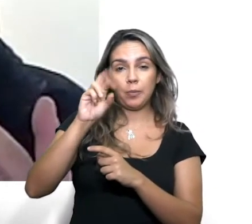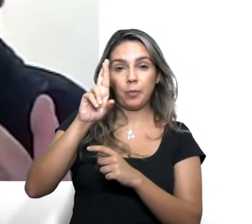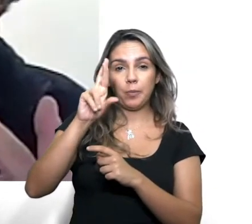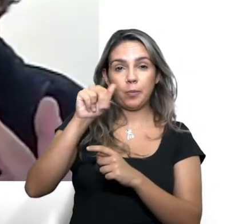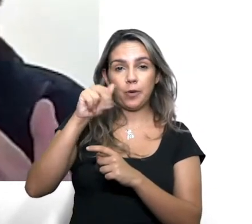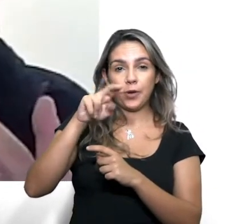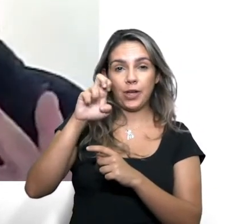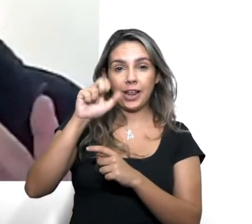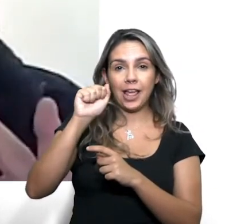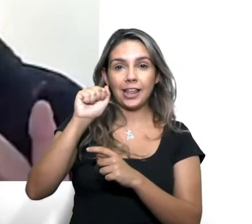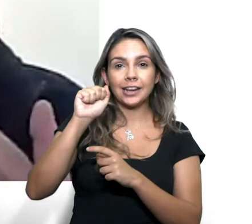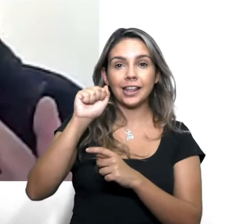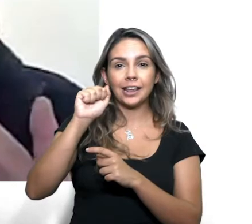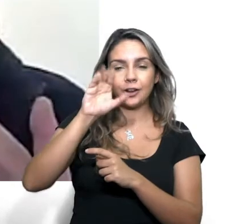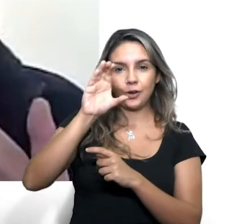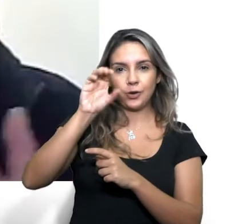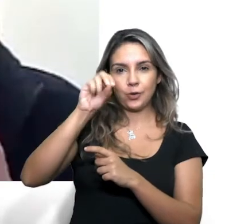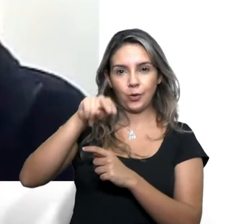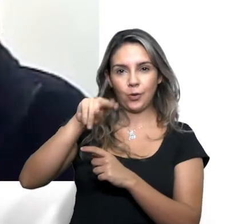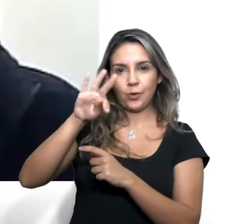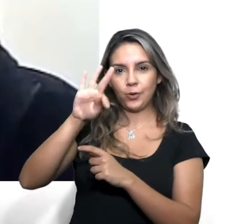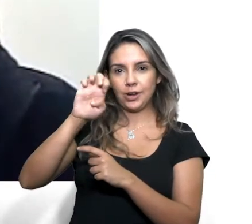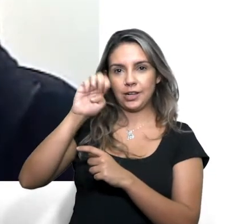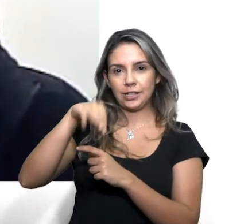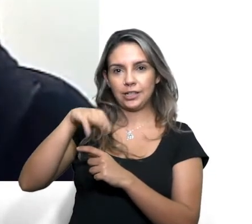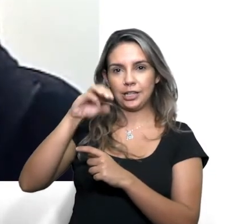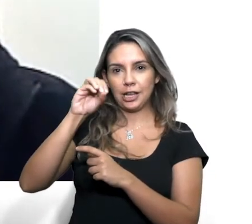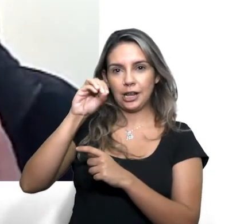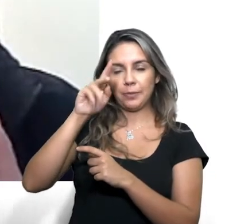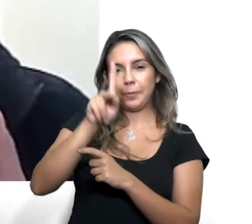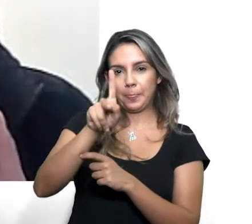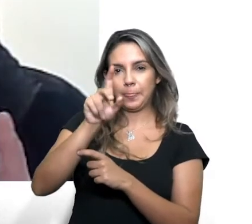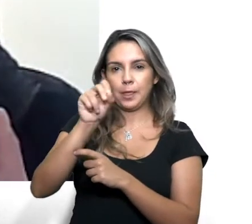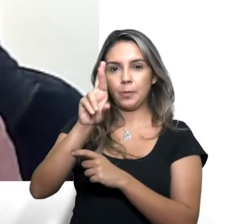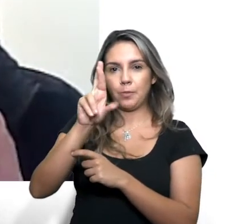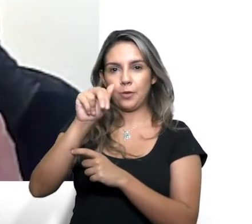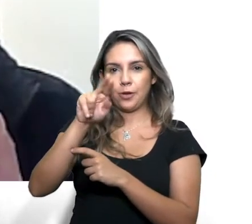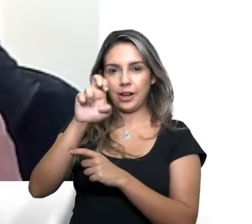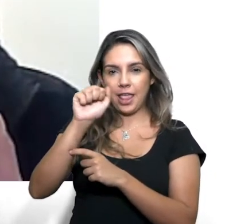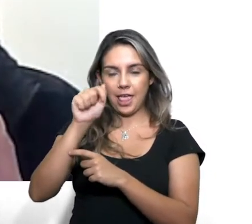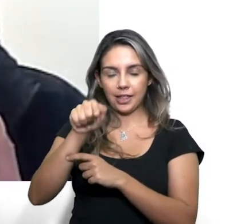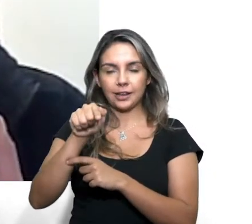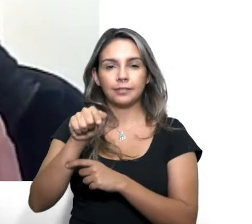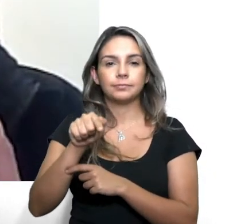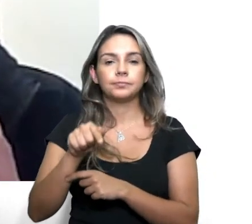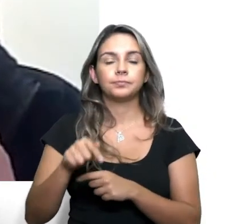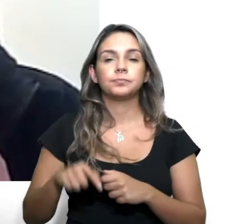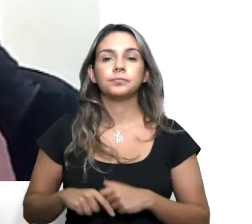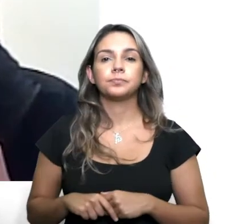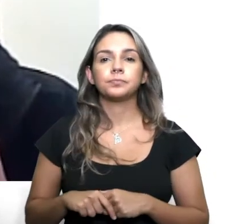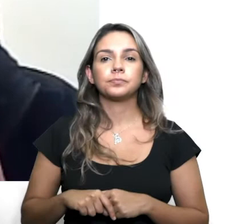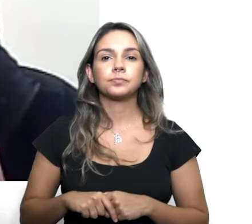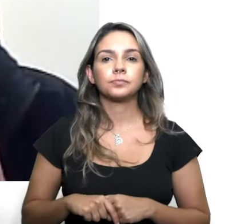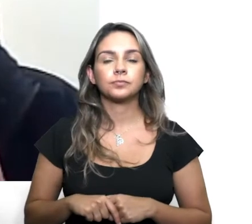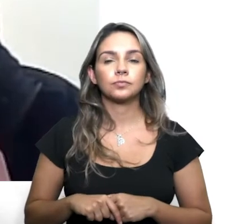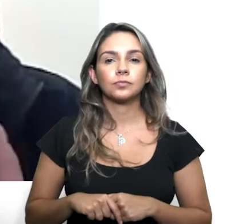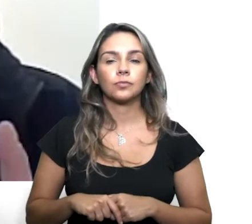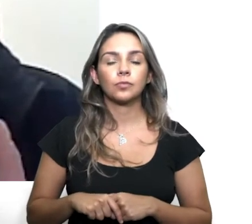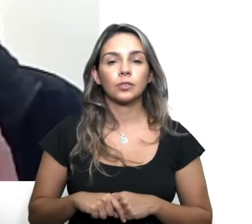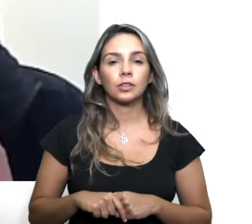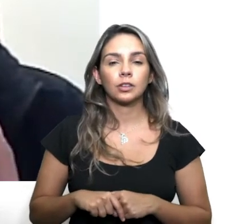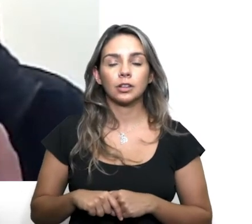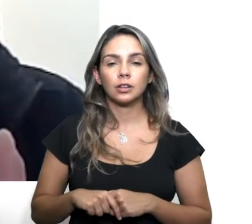eu não há estatística, mas eu diria que 80-90% da arte contemporânea feita hoje ou é instalação ou